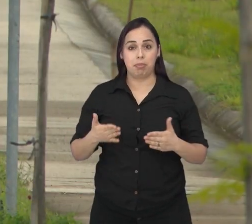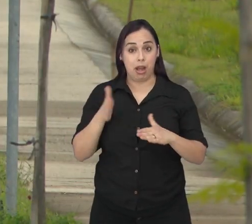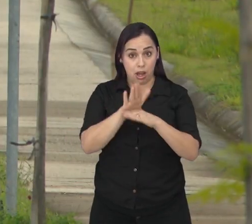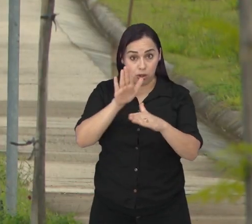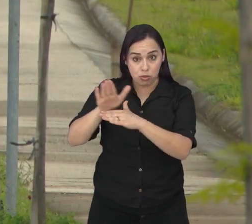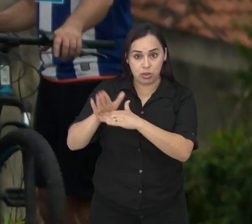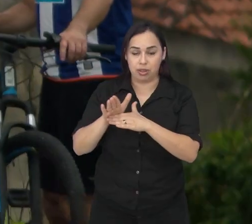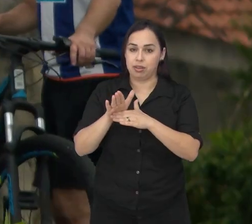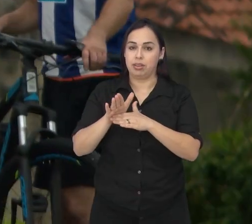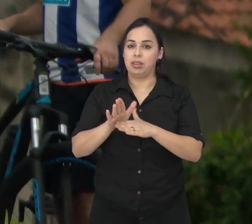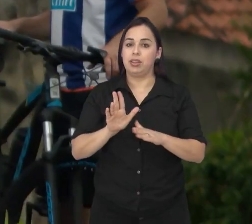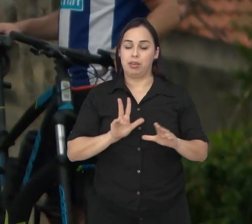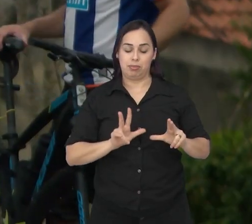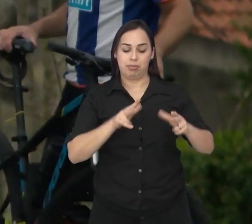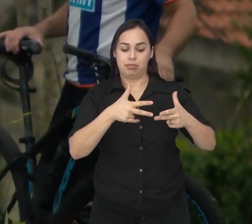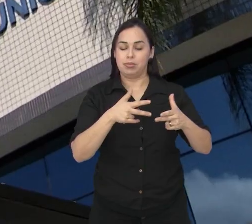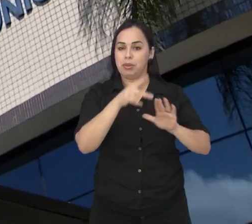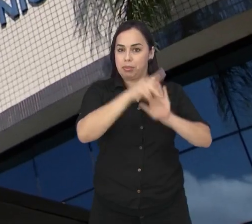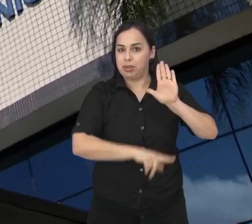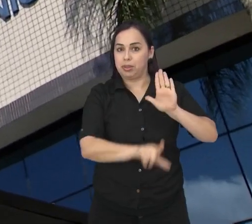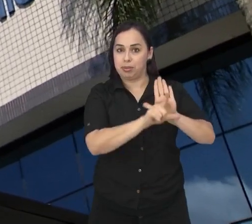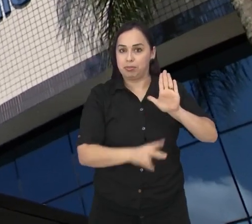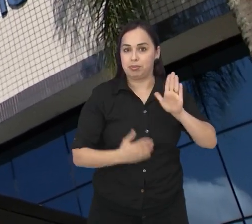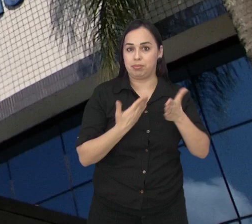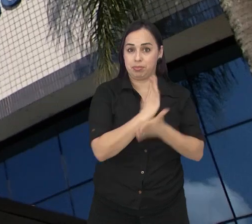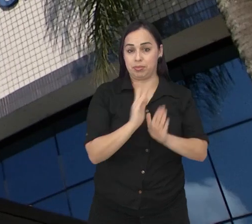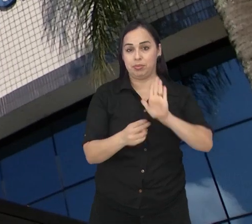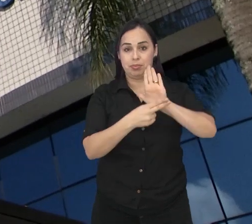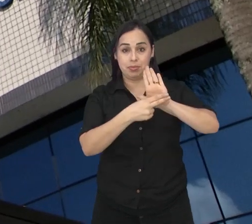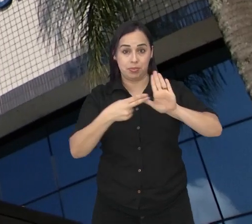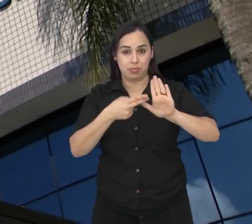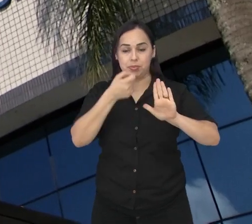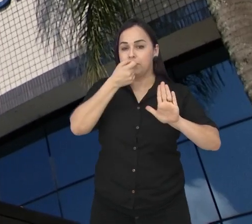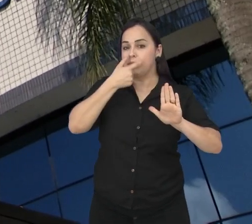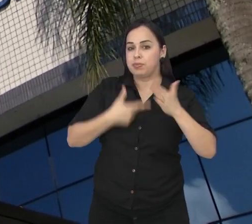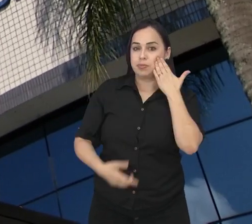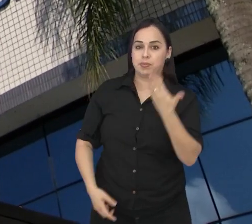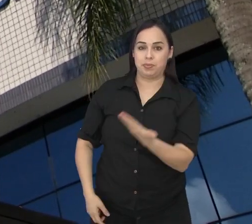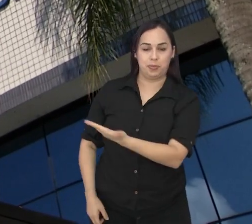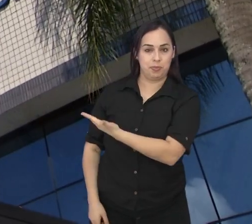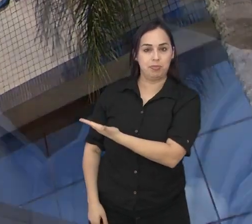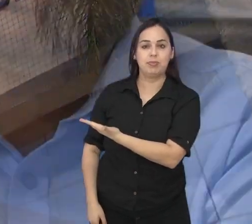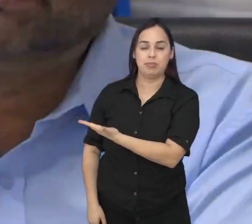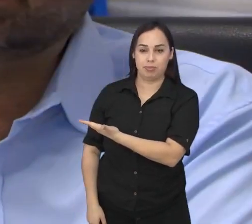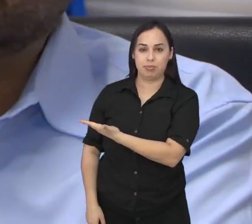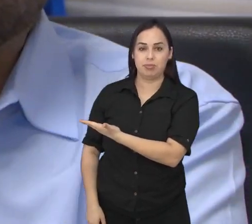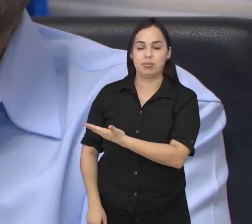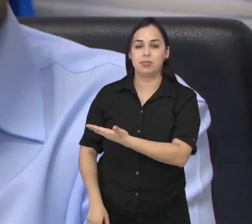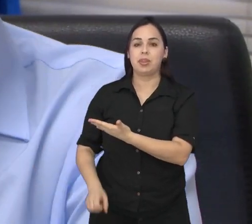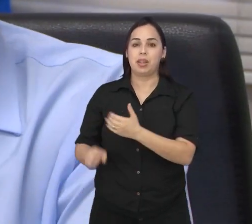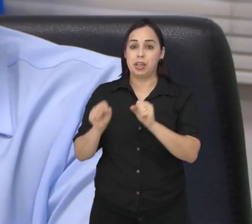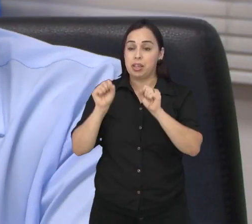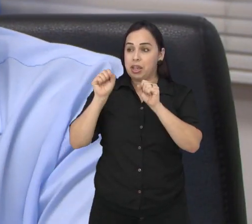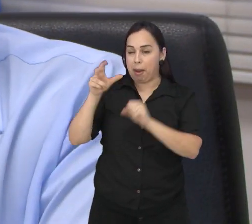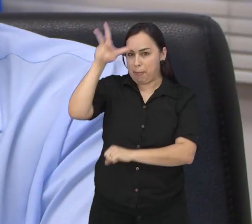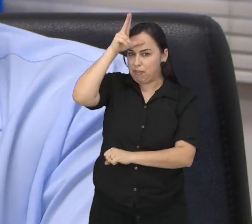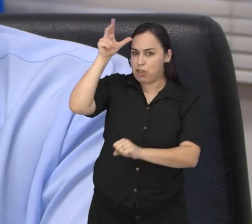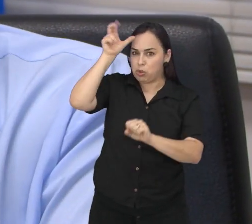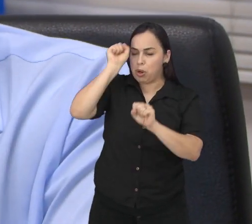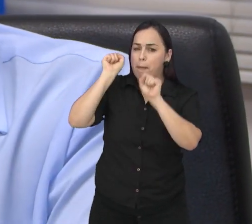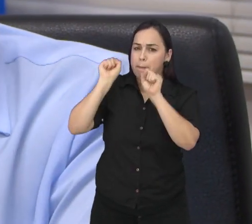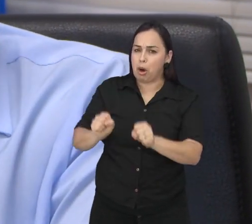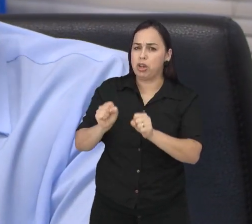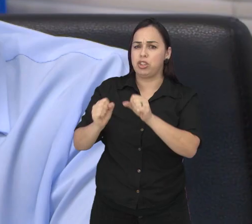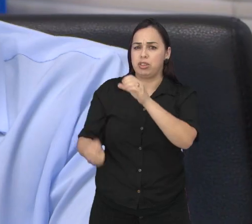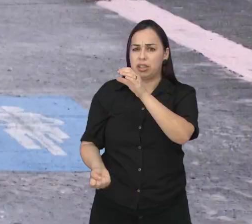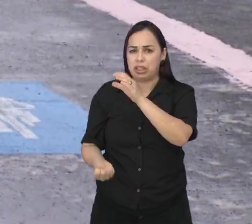José. Para atender esse público, a Câmara aprovou um projeto de lei de autoria do vereador Roberto do Eleven, que autoriza o